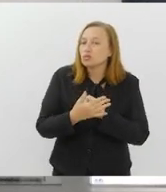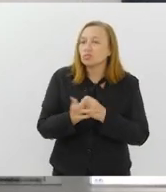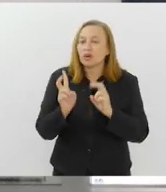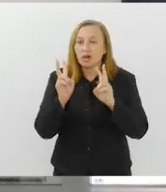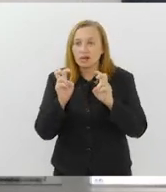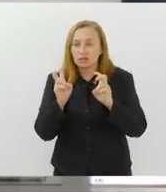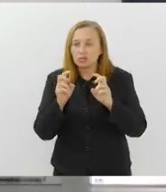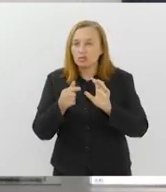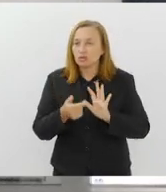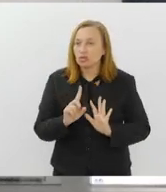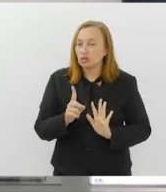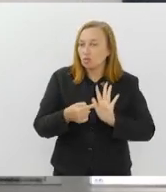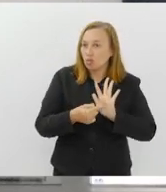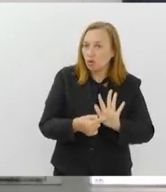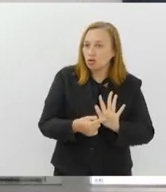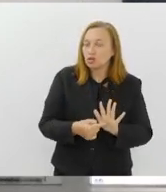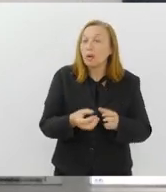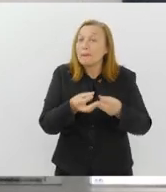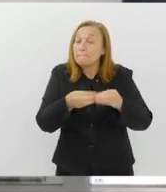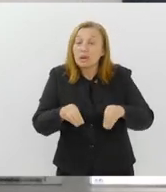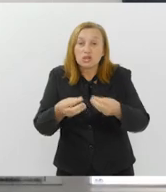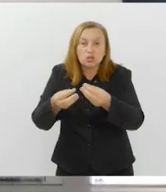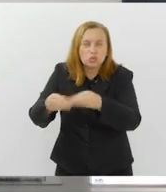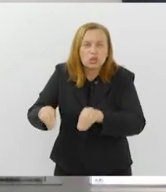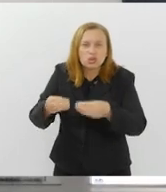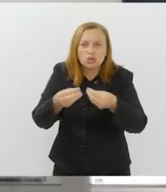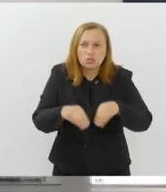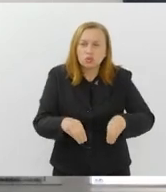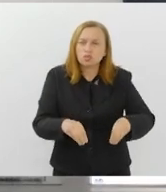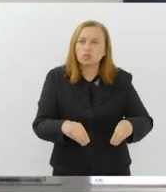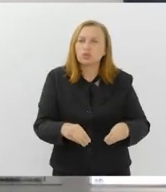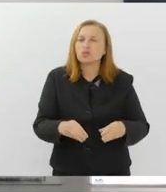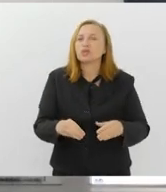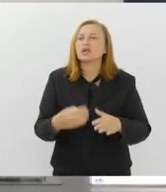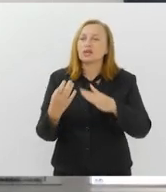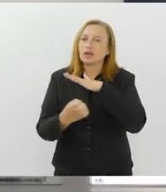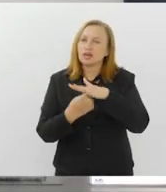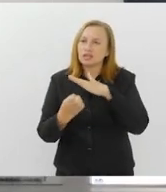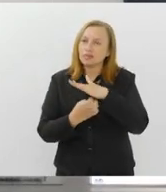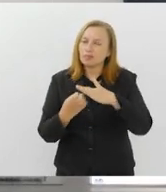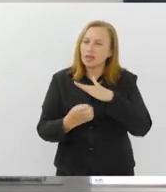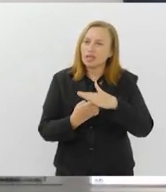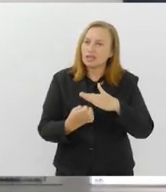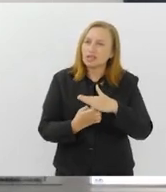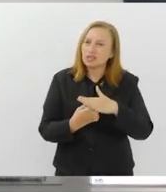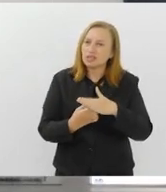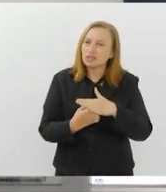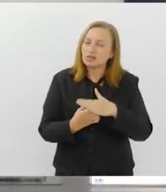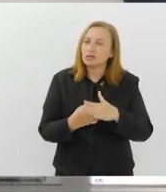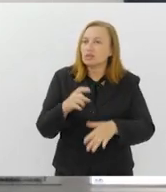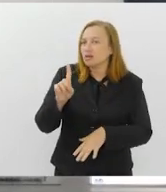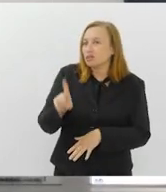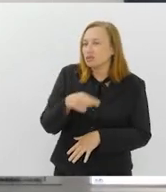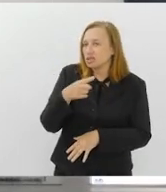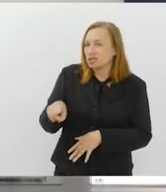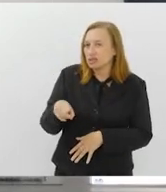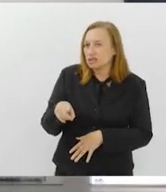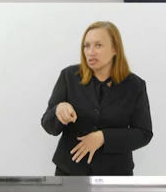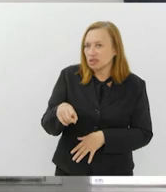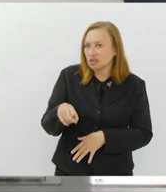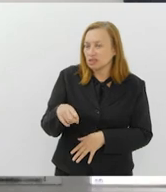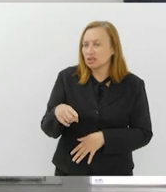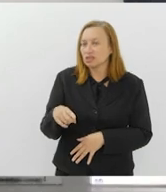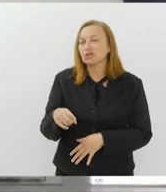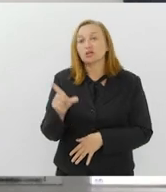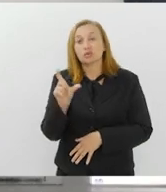são supostos prejuízos que fazem com que as empresas efetuem os cancelamentos unilaterais dos